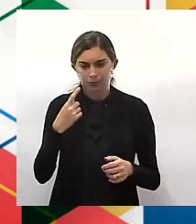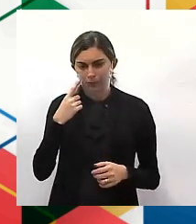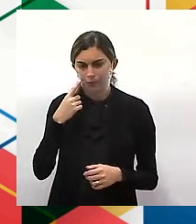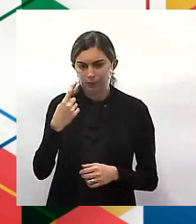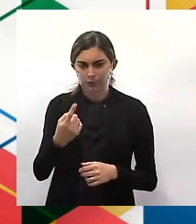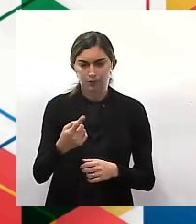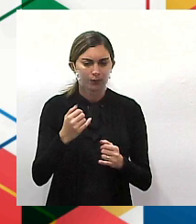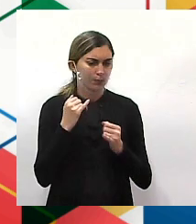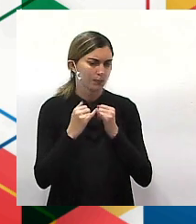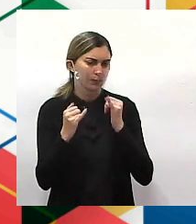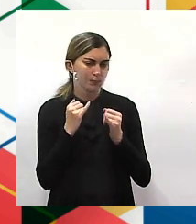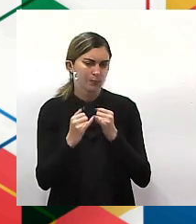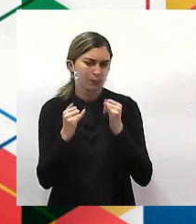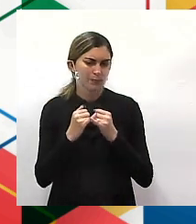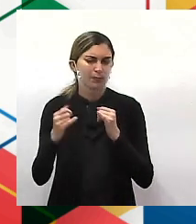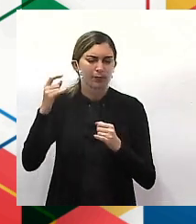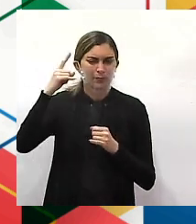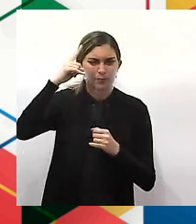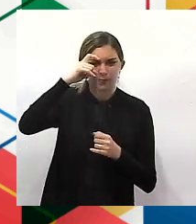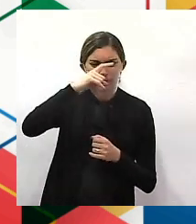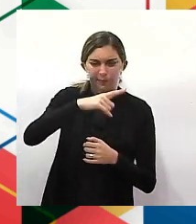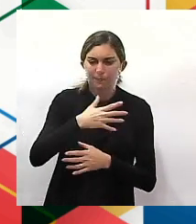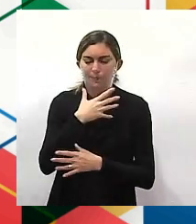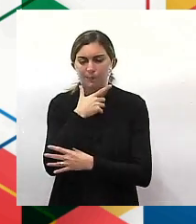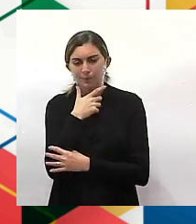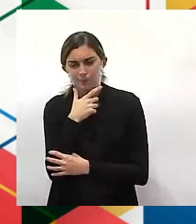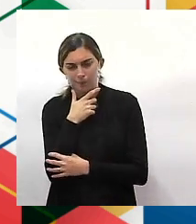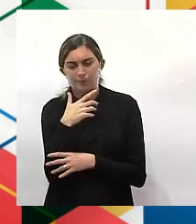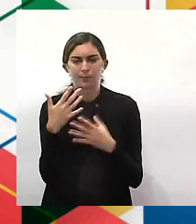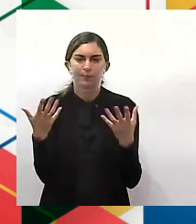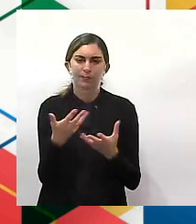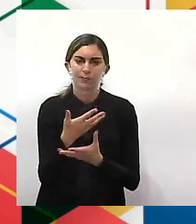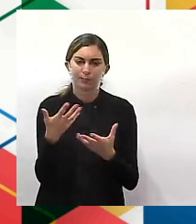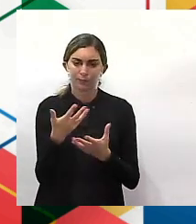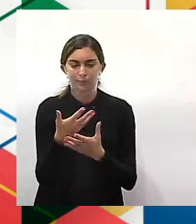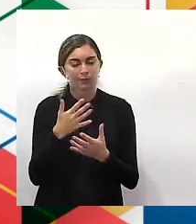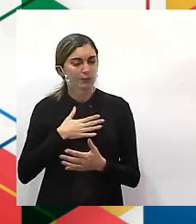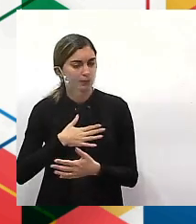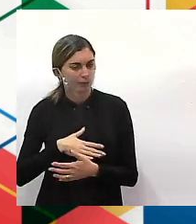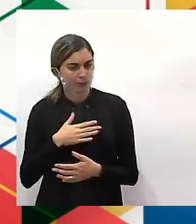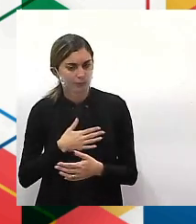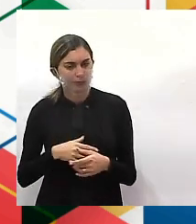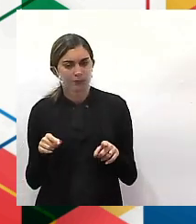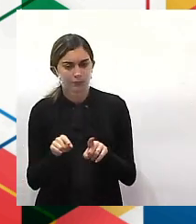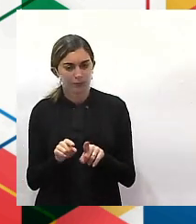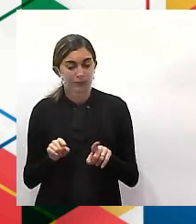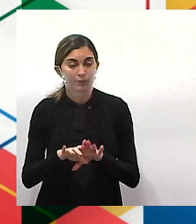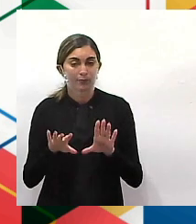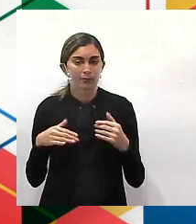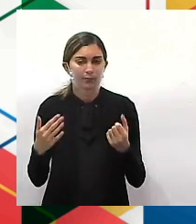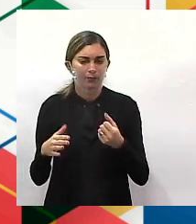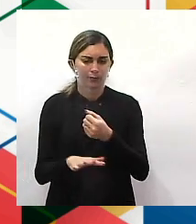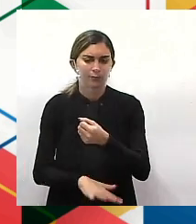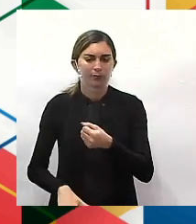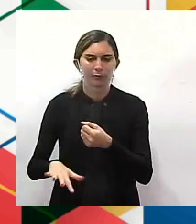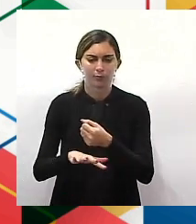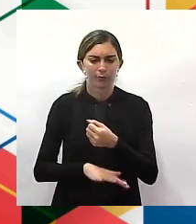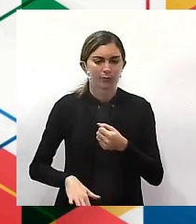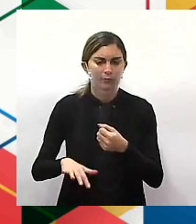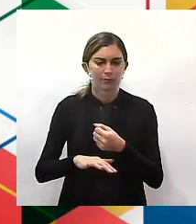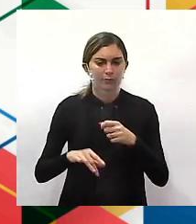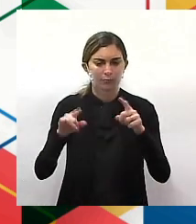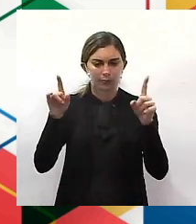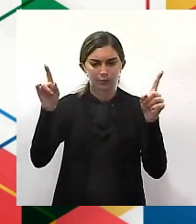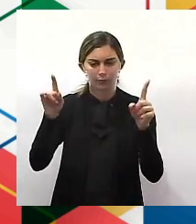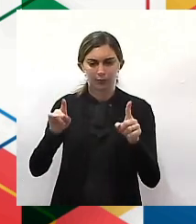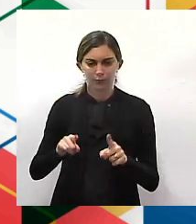agora, parece ser bem difícil. Eita, e agora? Tranquila essa questão também. Qual é a área do triângulo? Como é que se calcula a área de um triângulo,